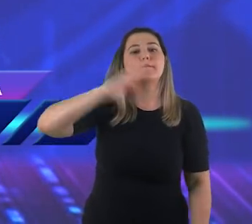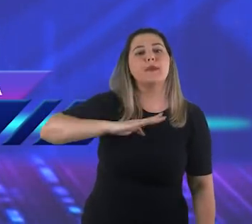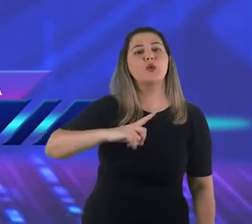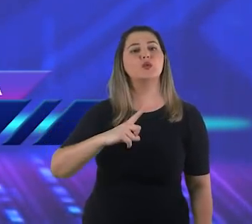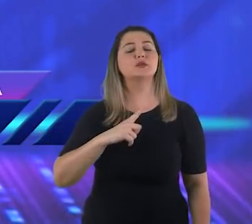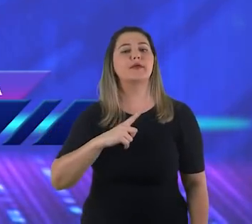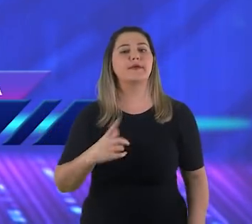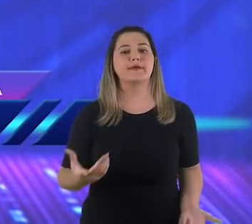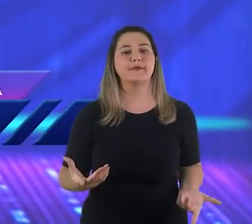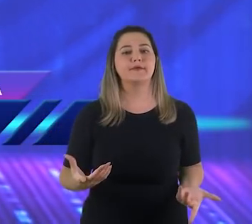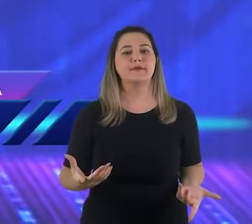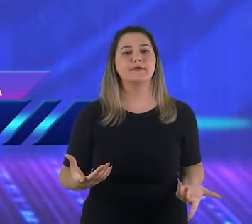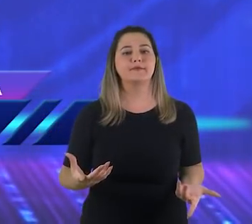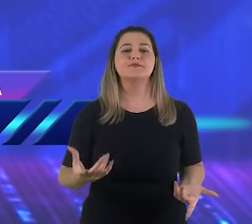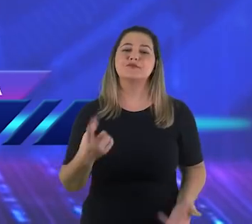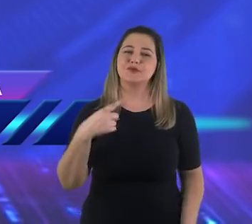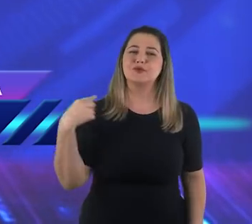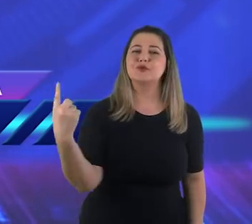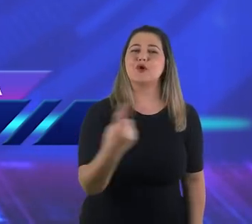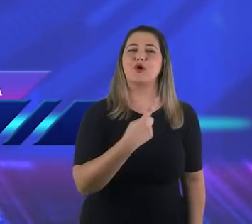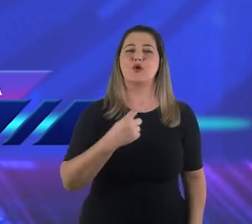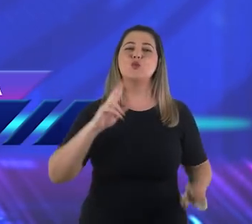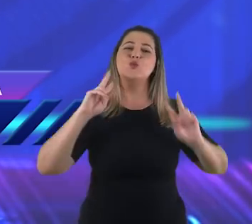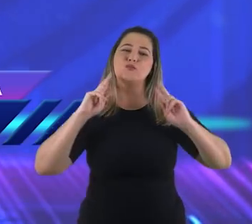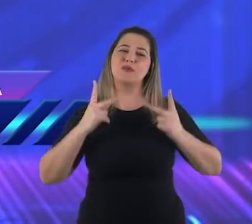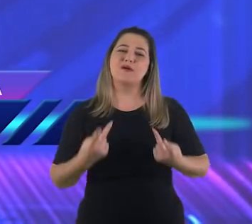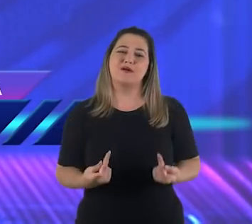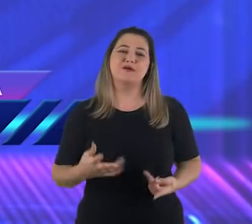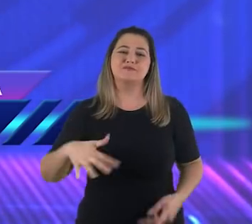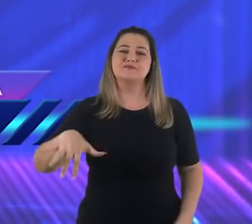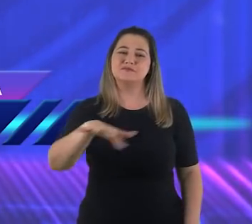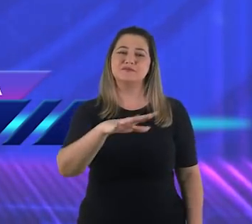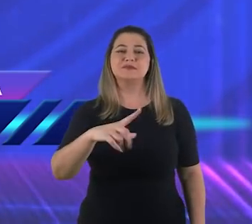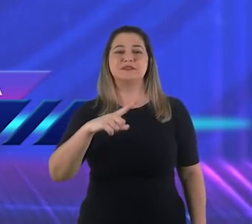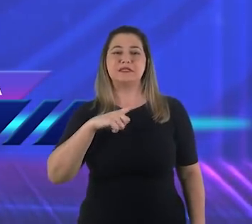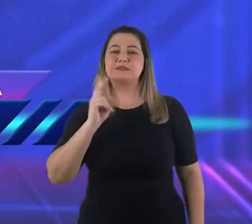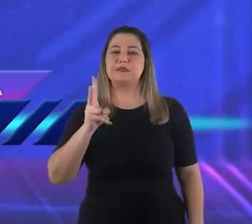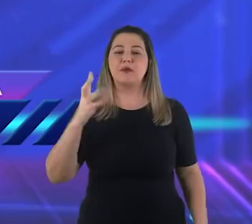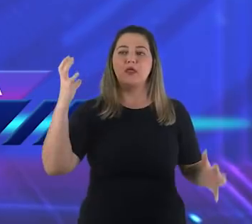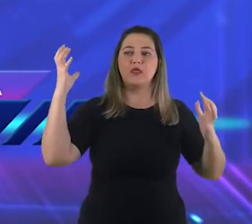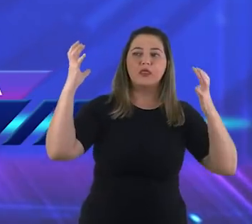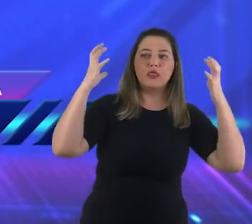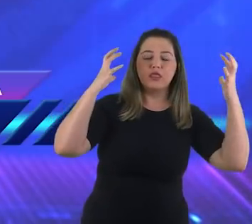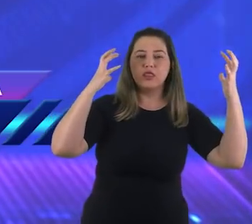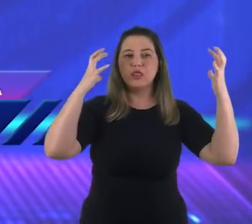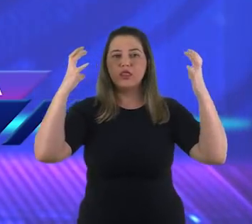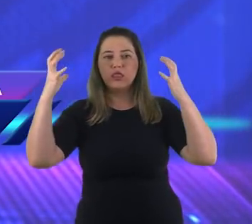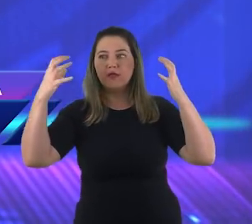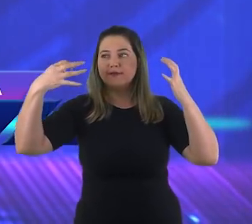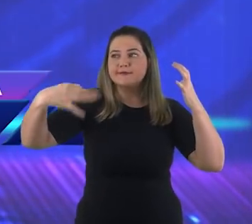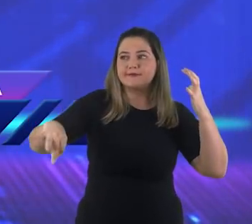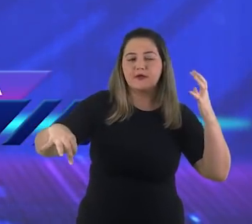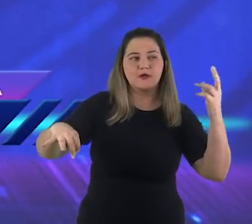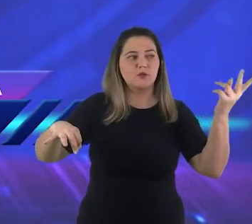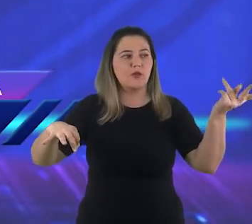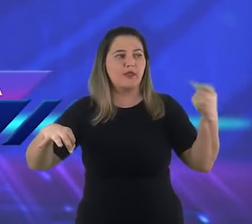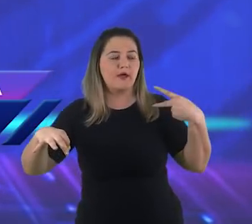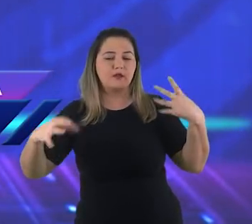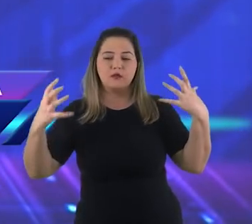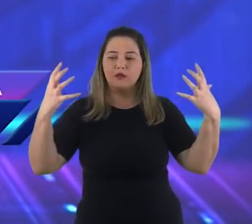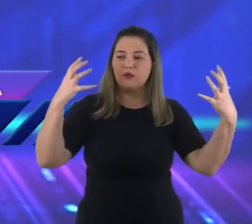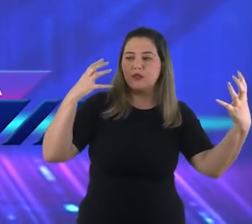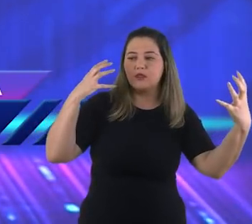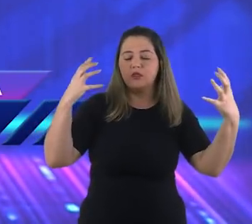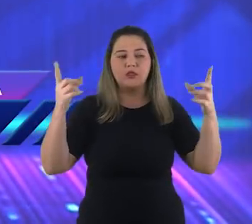Porque nós, seres humanos, estamos em meio a uma luta entre o certo e o errado. Deixa eu te dizer uma